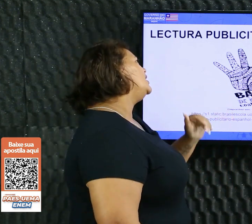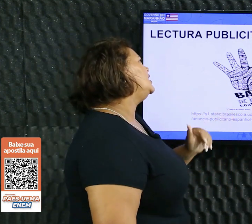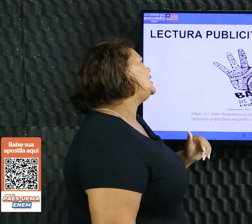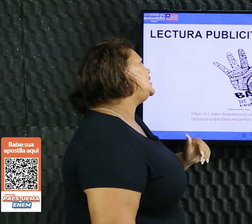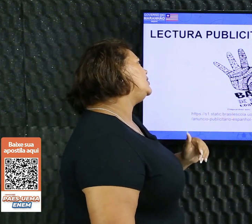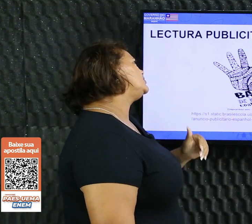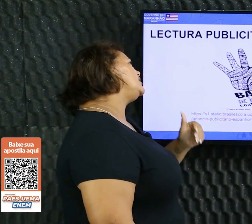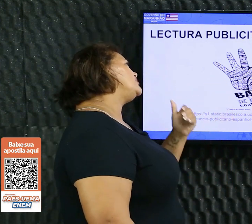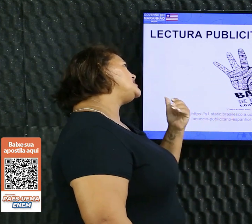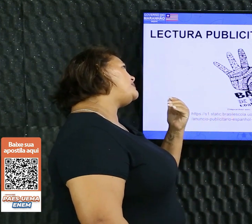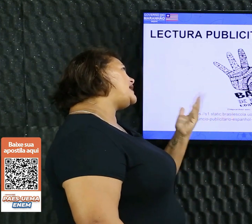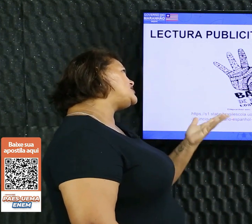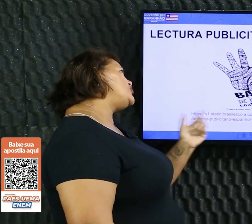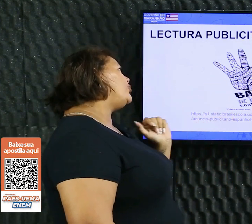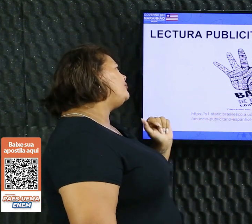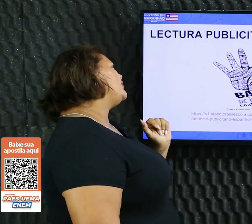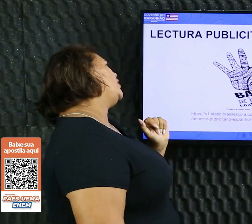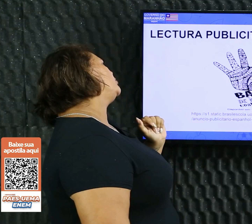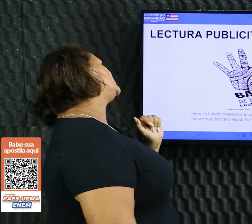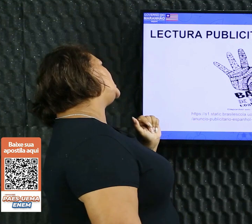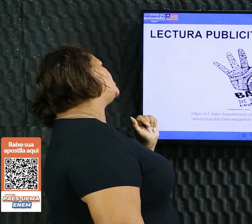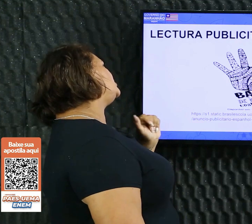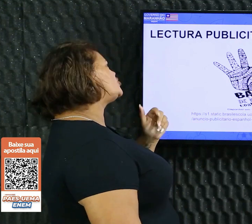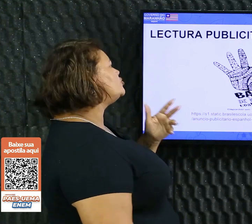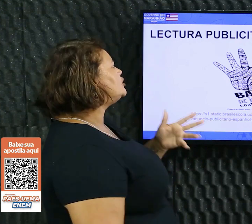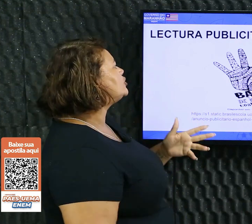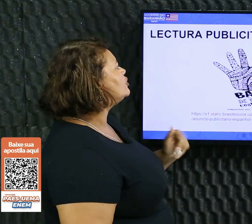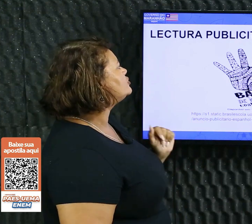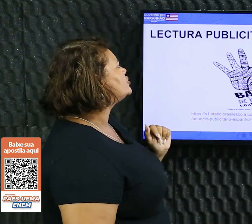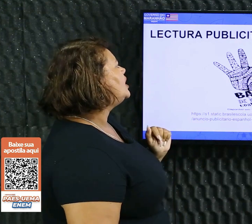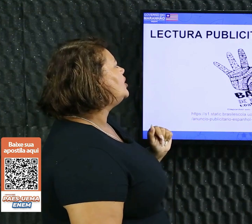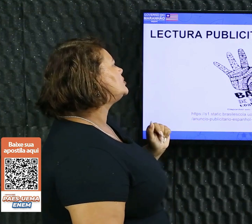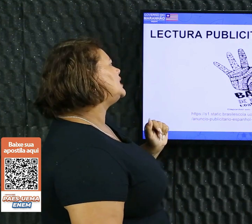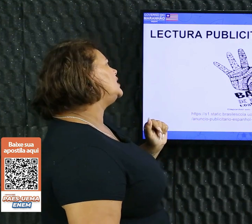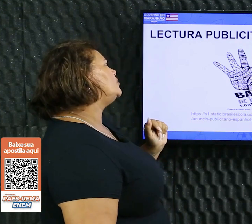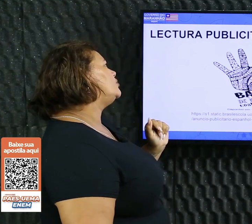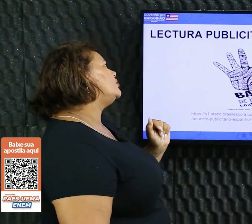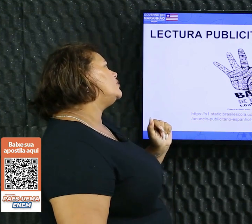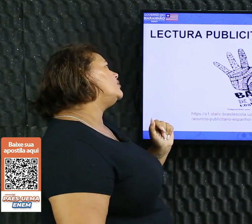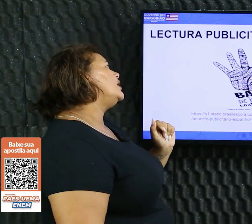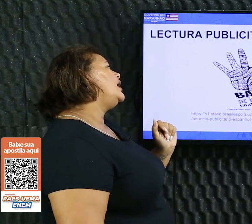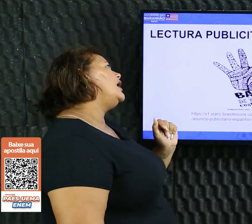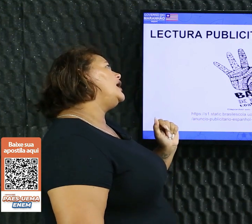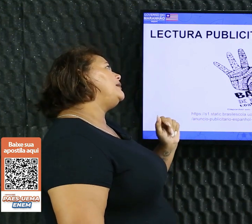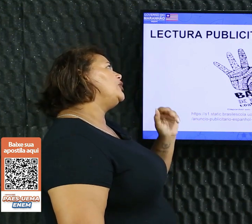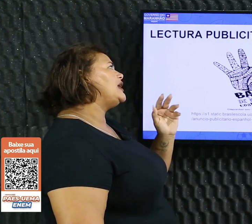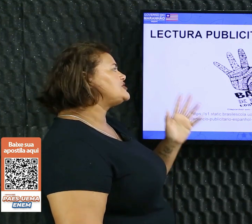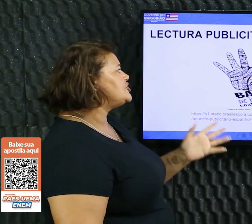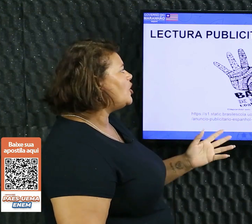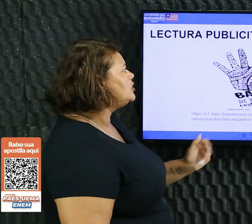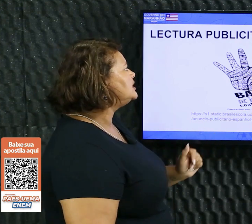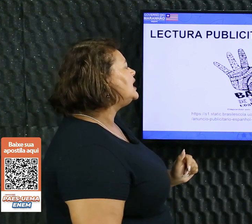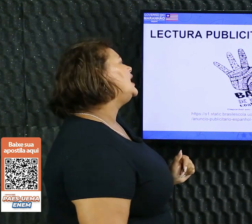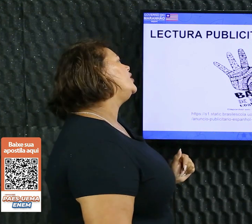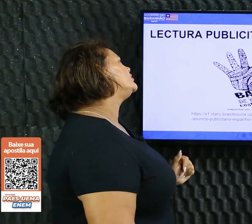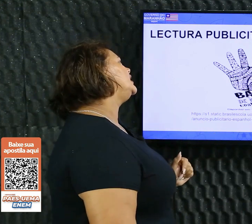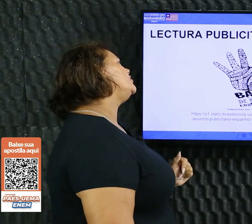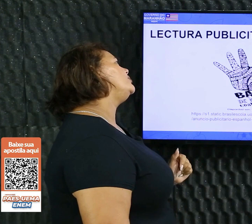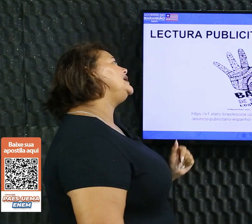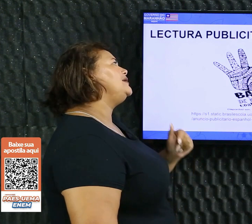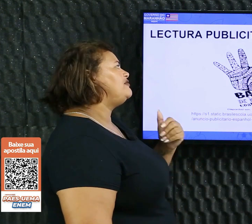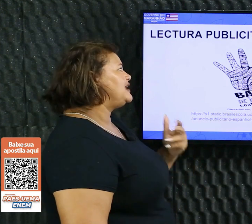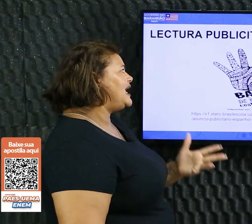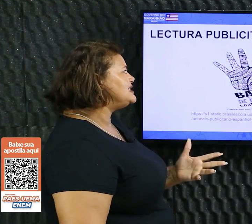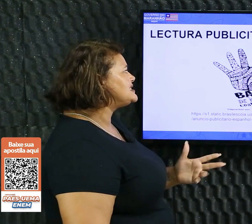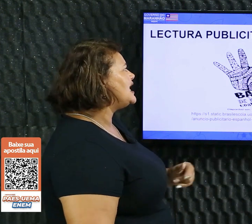pouquinho. Eu tenho desprecio, eu tenho insultos, eu tenho violação, eu